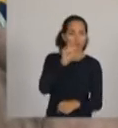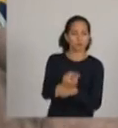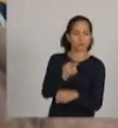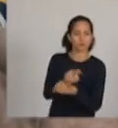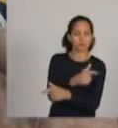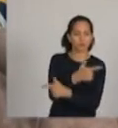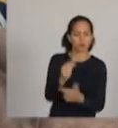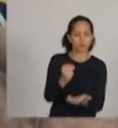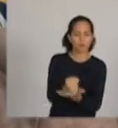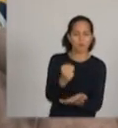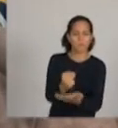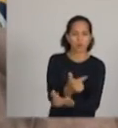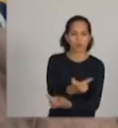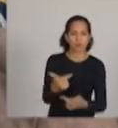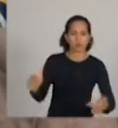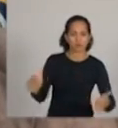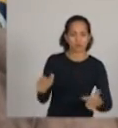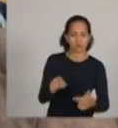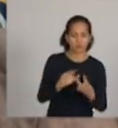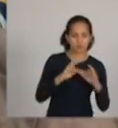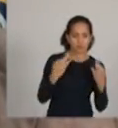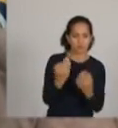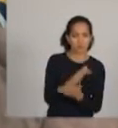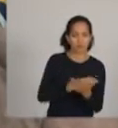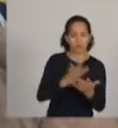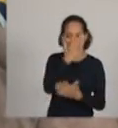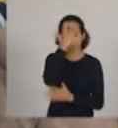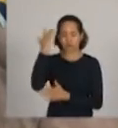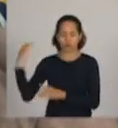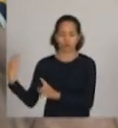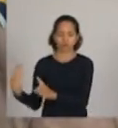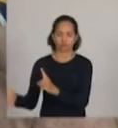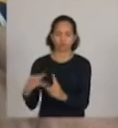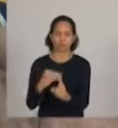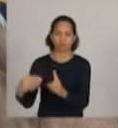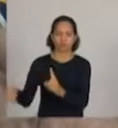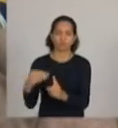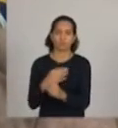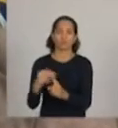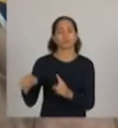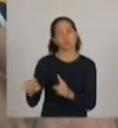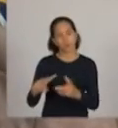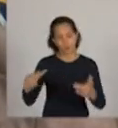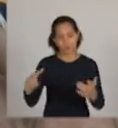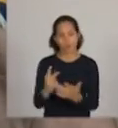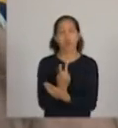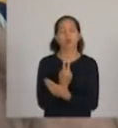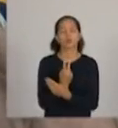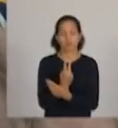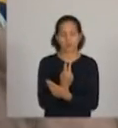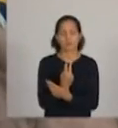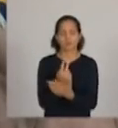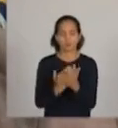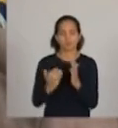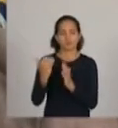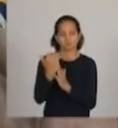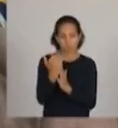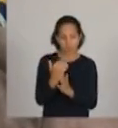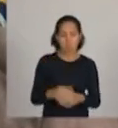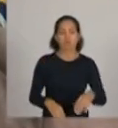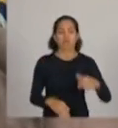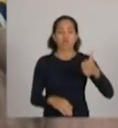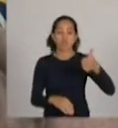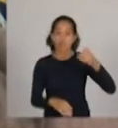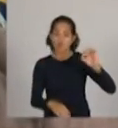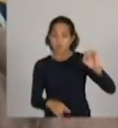apoio emocional da família e estará em situação de maior vulnerabilidade. E o décimo